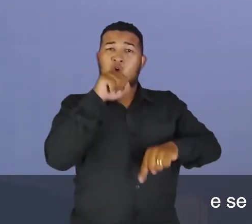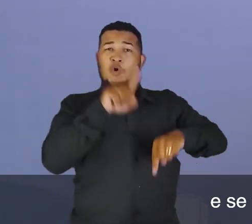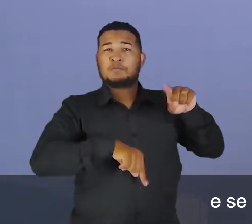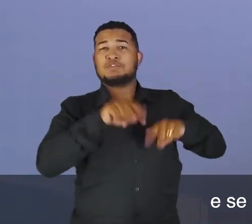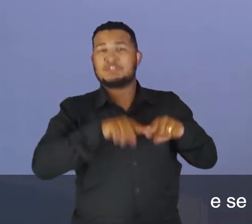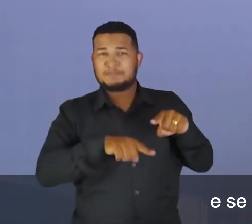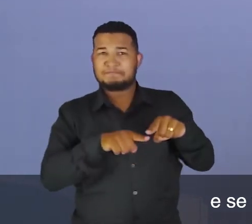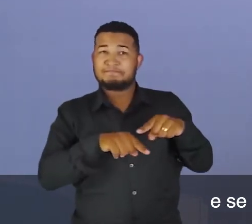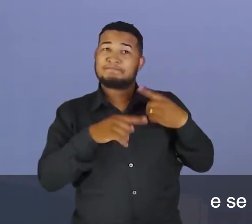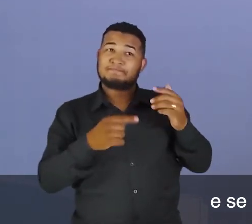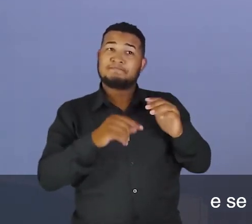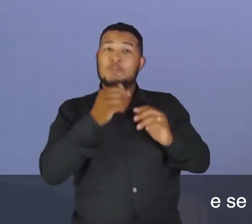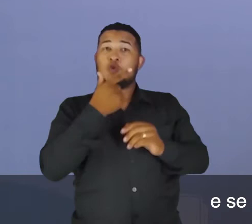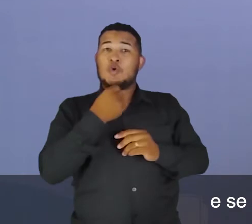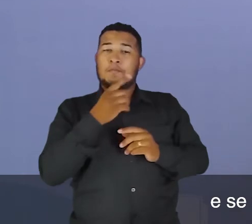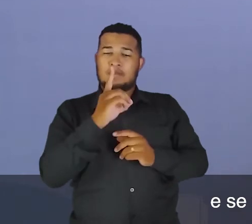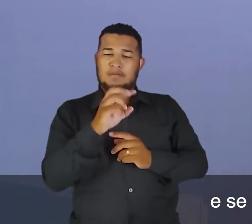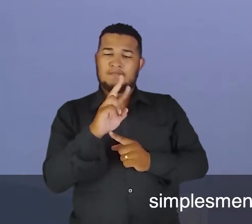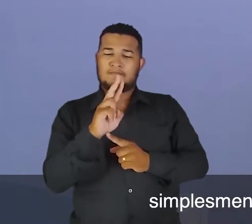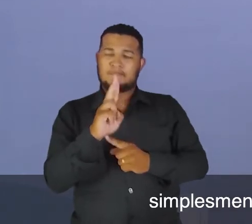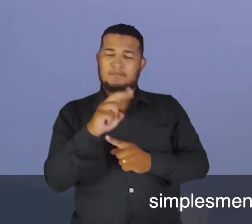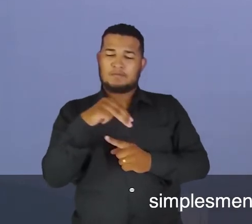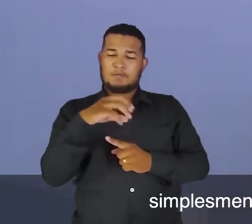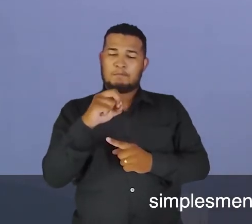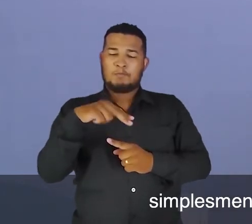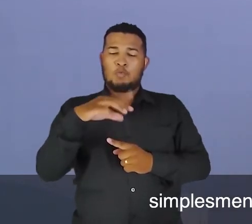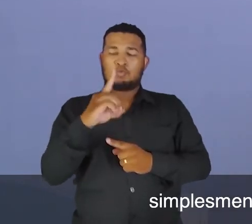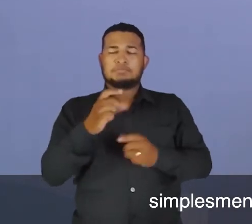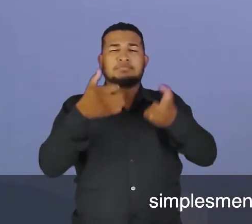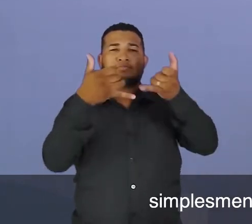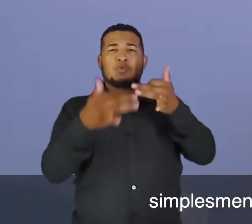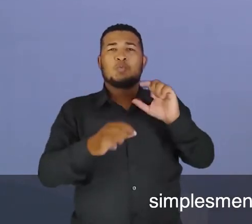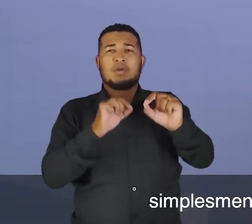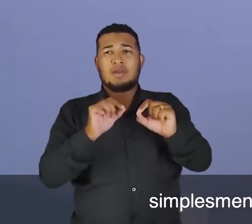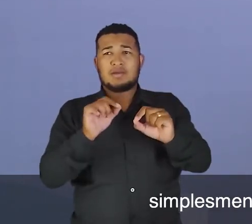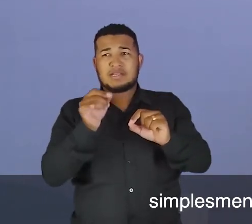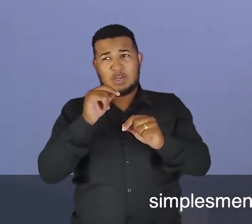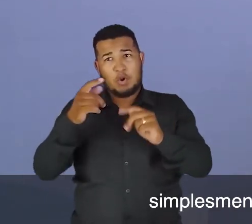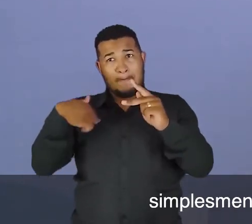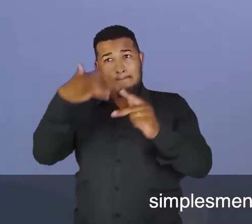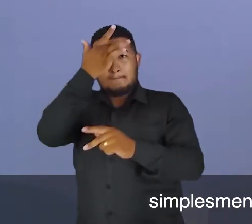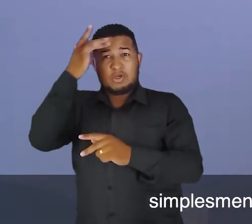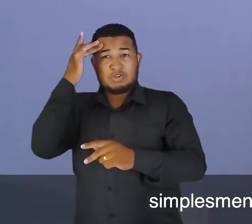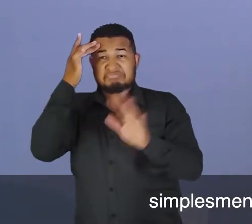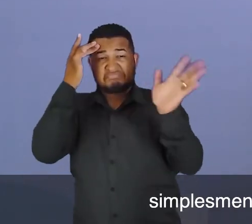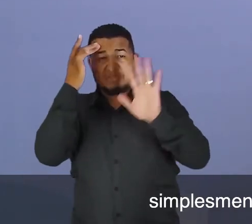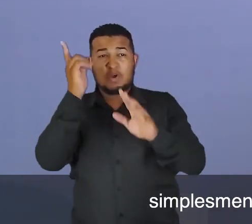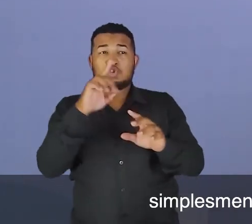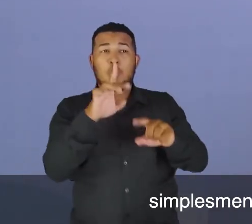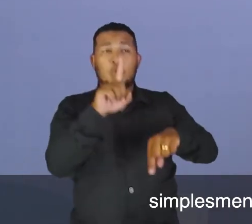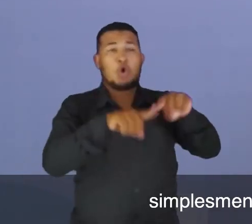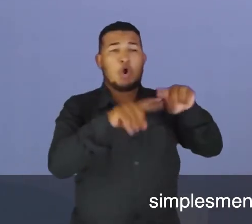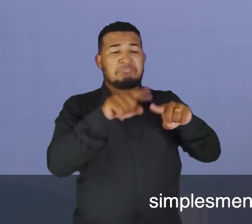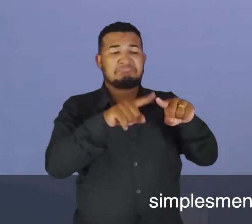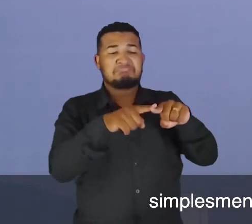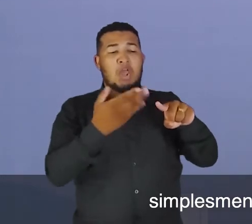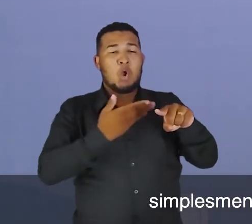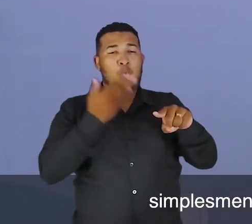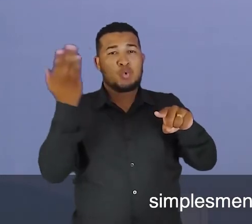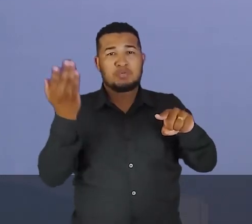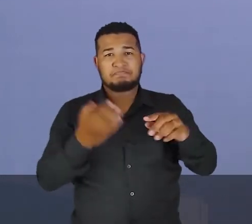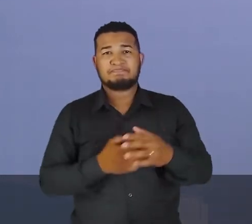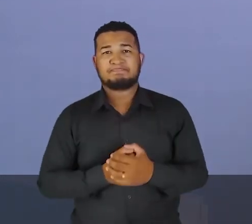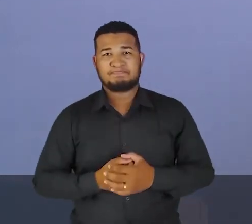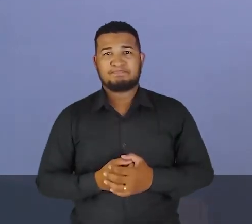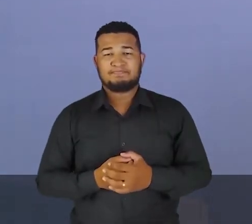objeto, o Drummond termina dizendo que nós somos simplesmente coisa, andando por aí, algo que é irrelevante. Vamos continuar